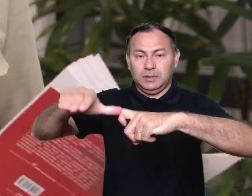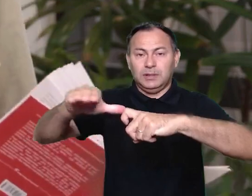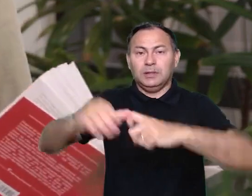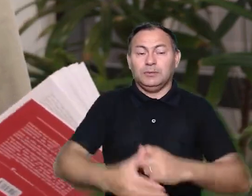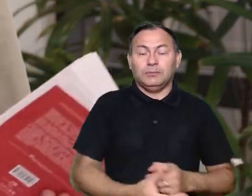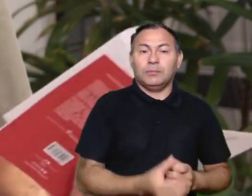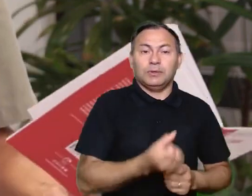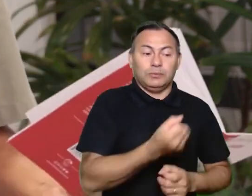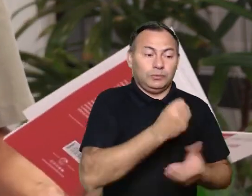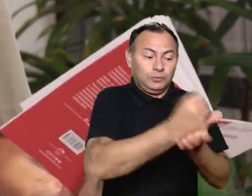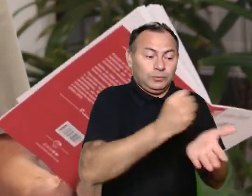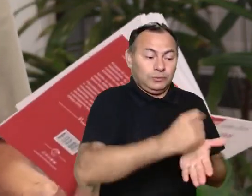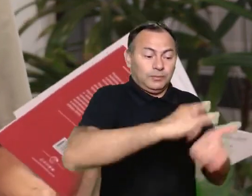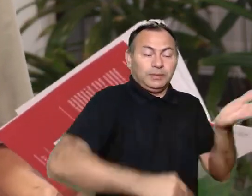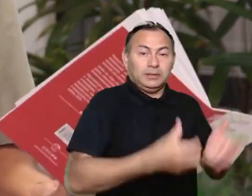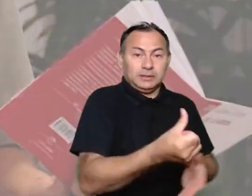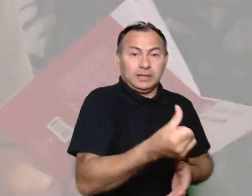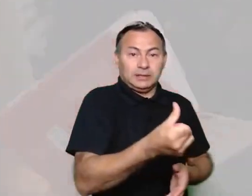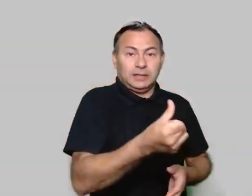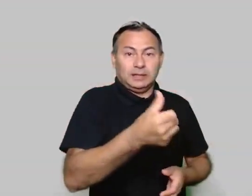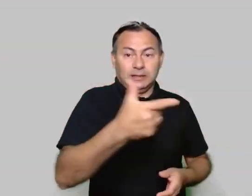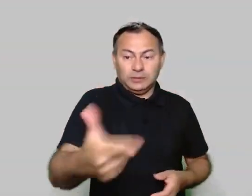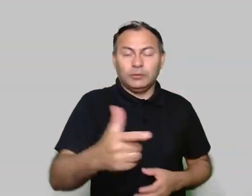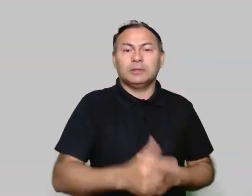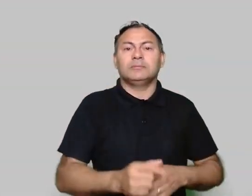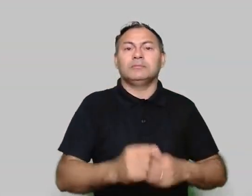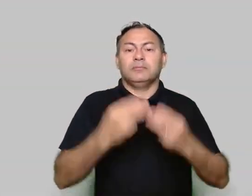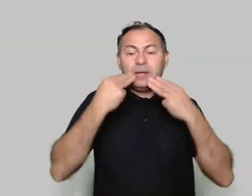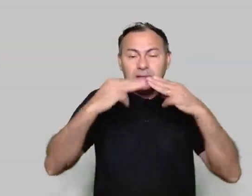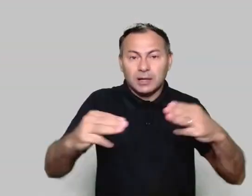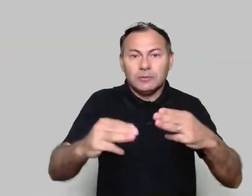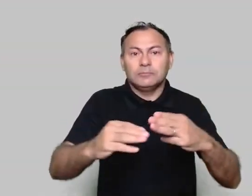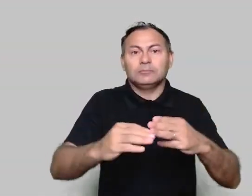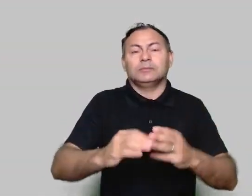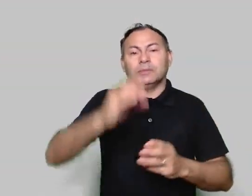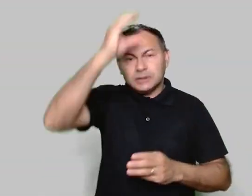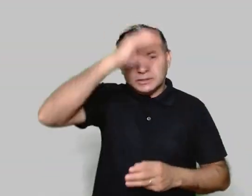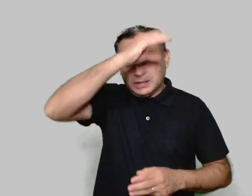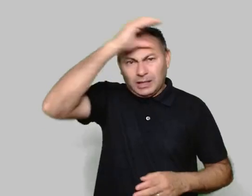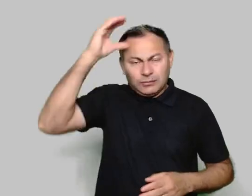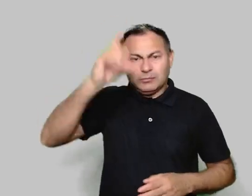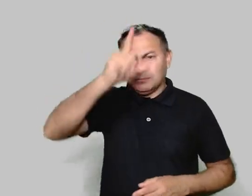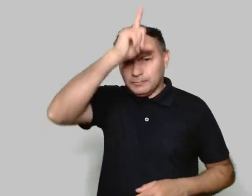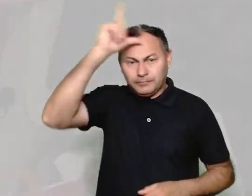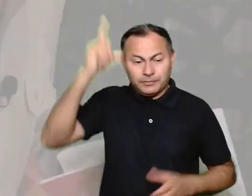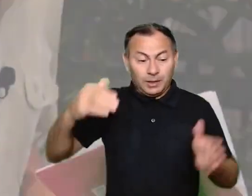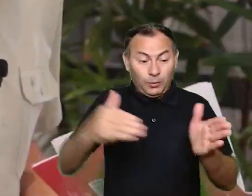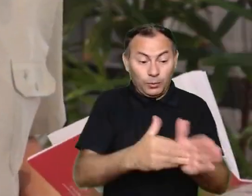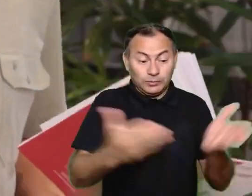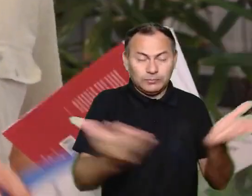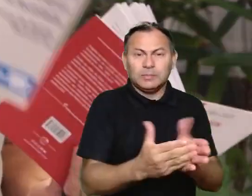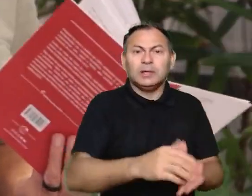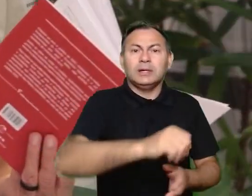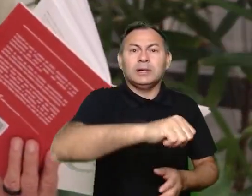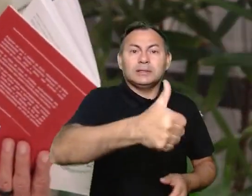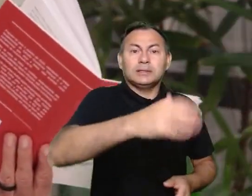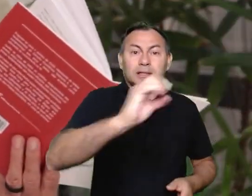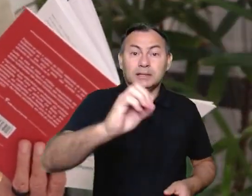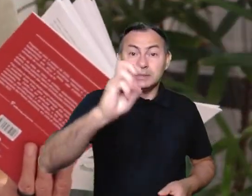o 62, por exemplo, Missão e Ministérios dos Cristãos Leigos e Leigas. O último agora,